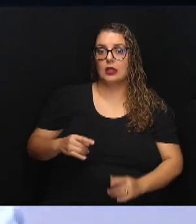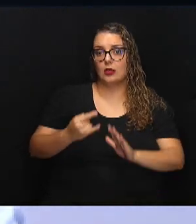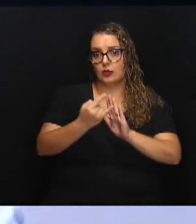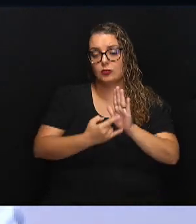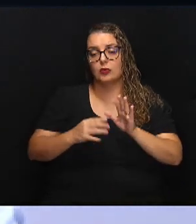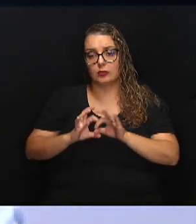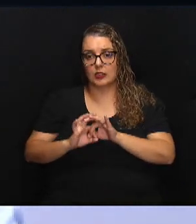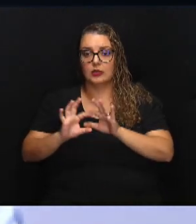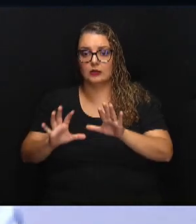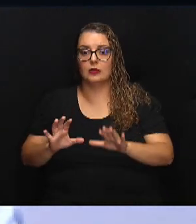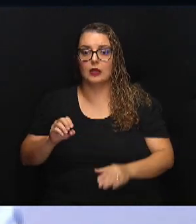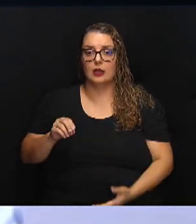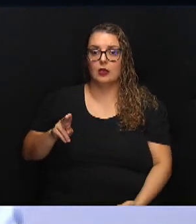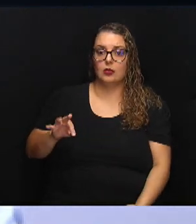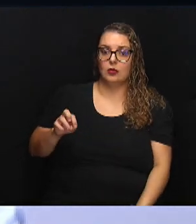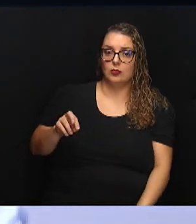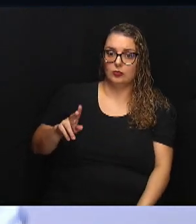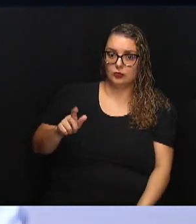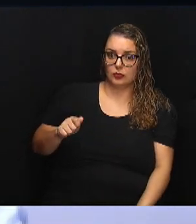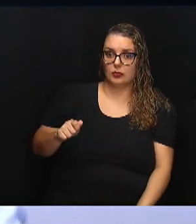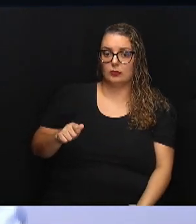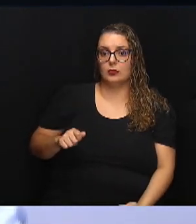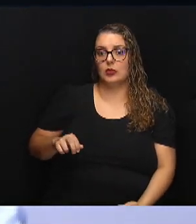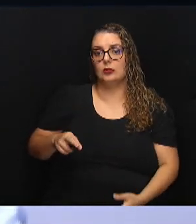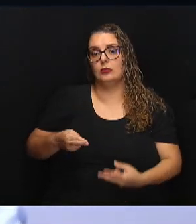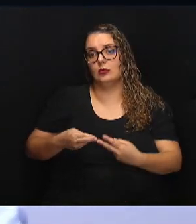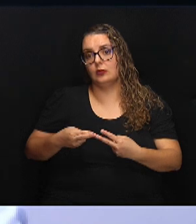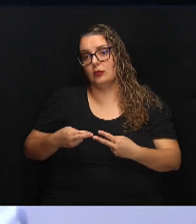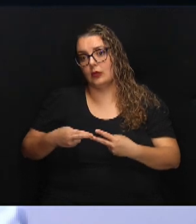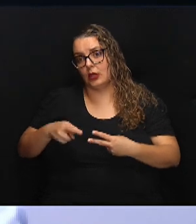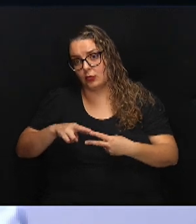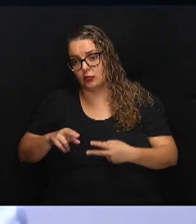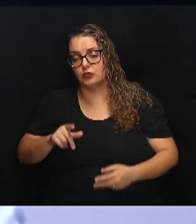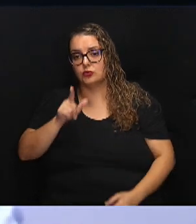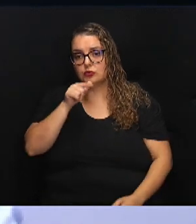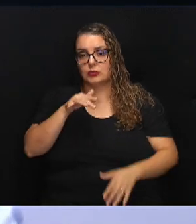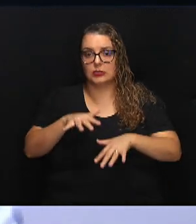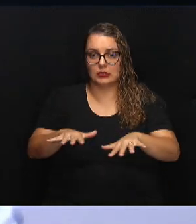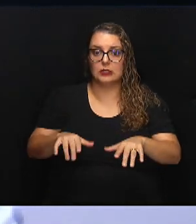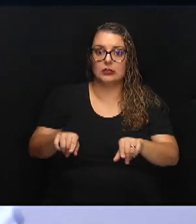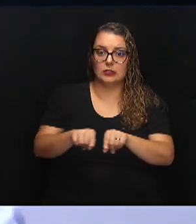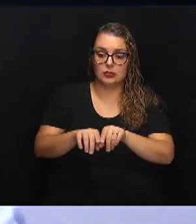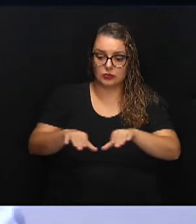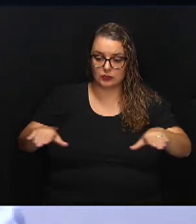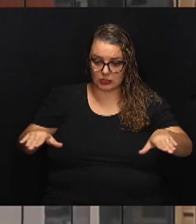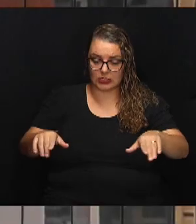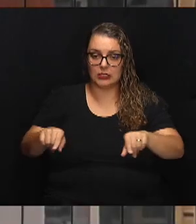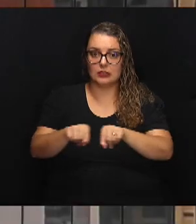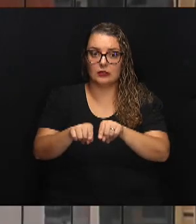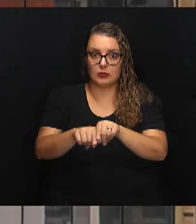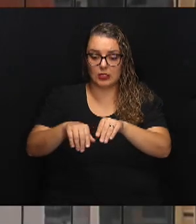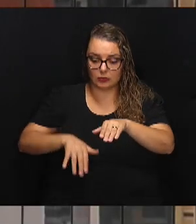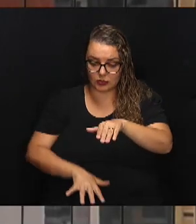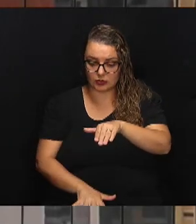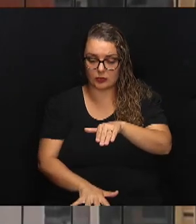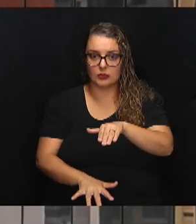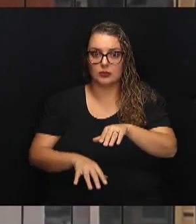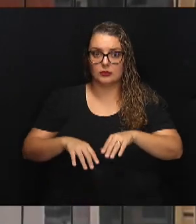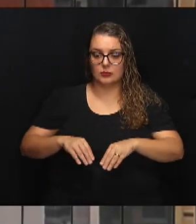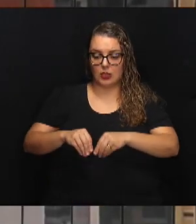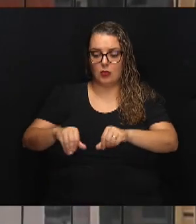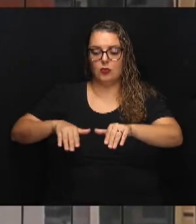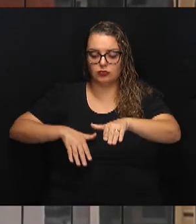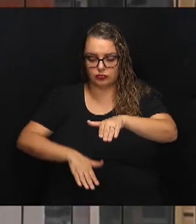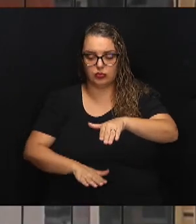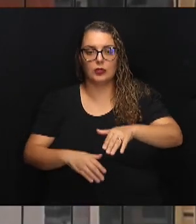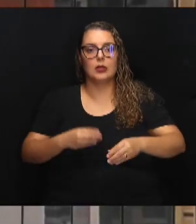que é a outorga pelo uso do recurso hídrico, tanto superficial quanto subterrâneo. Então, como é que vai funcionar esse estudo?